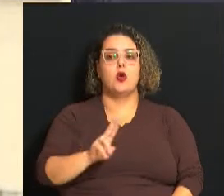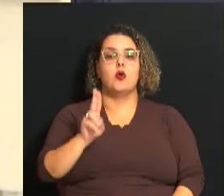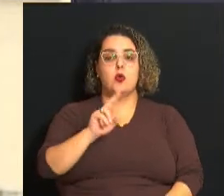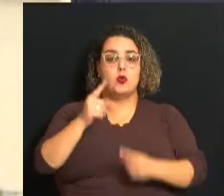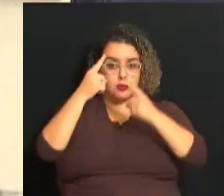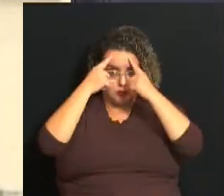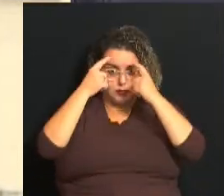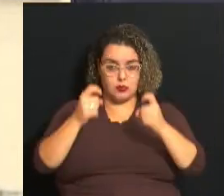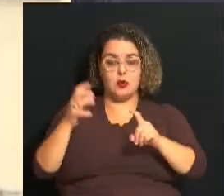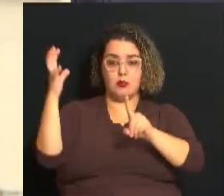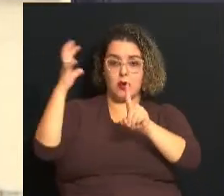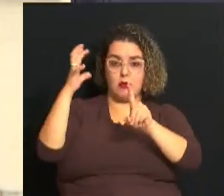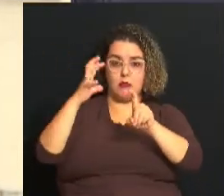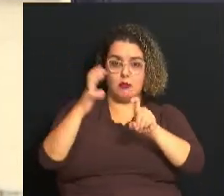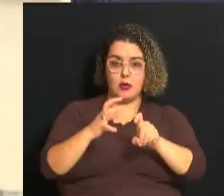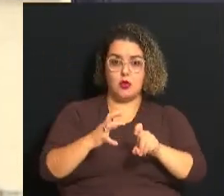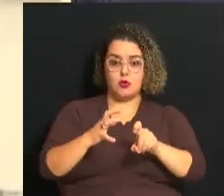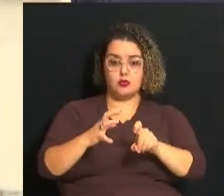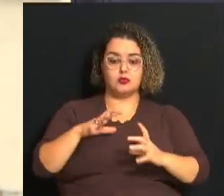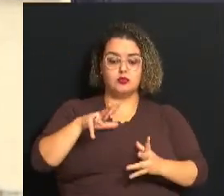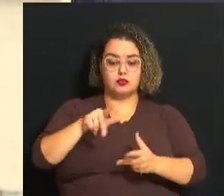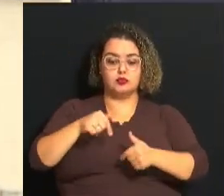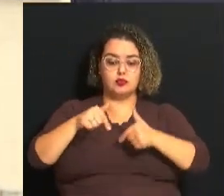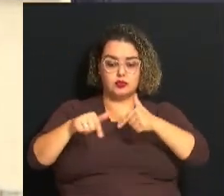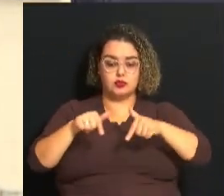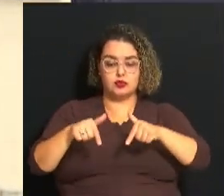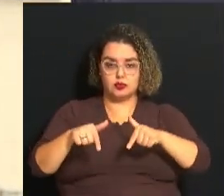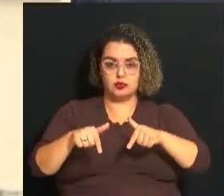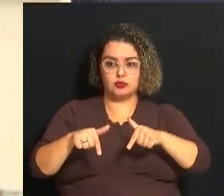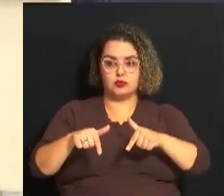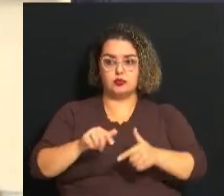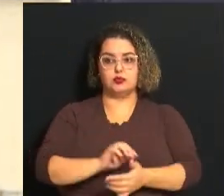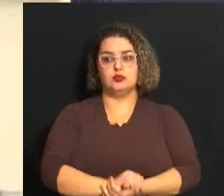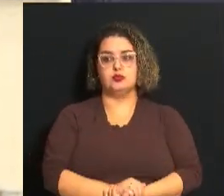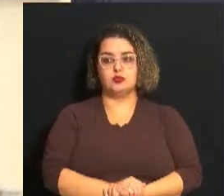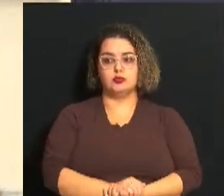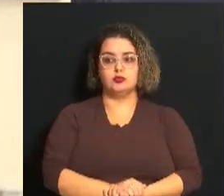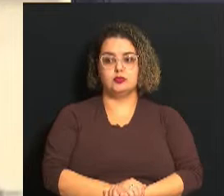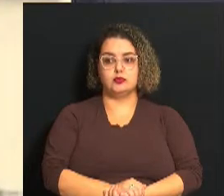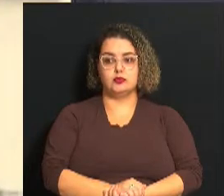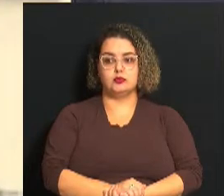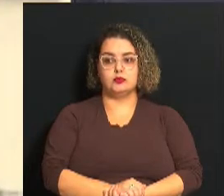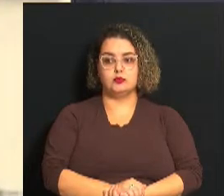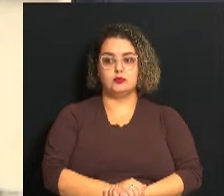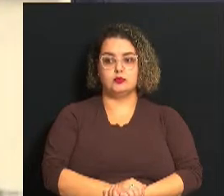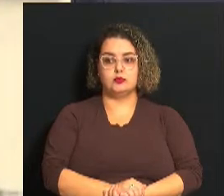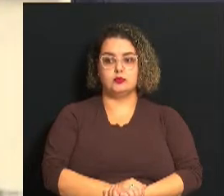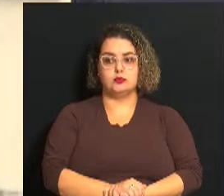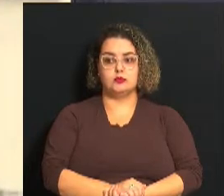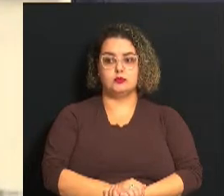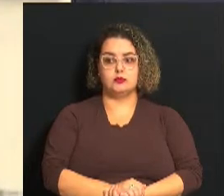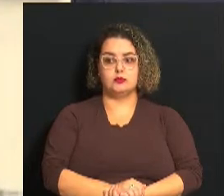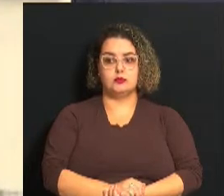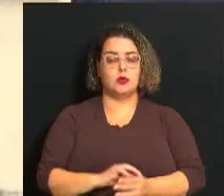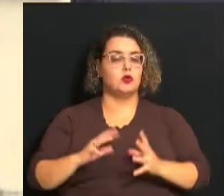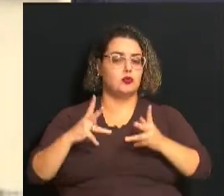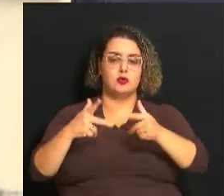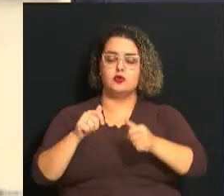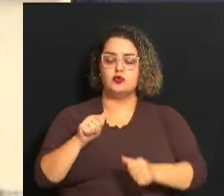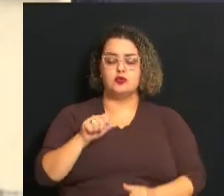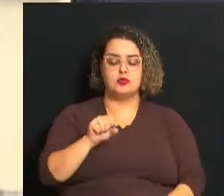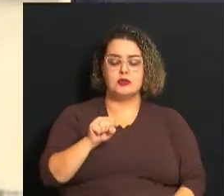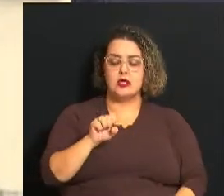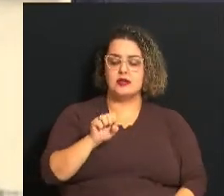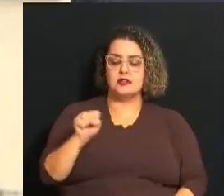violência ou a sede no mundo do trabalho é o curso os os assédios de correntes né e